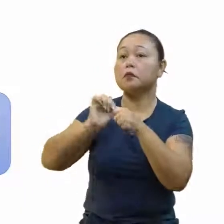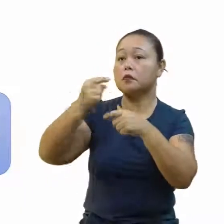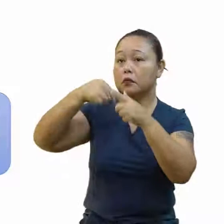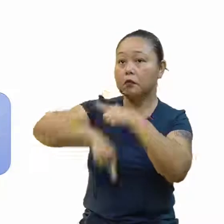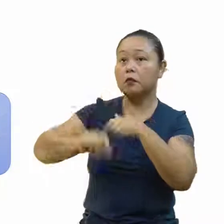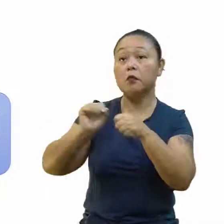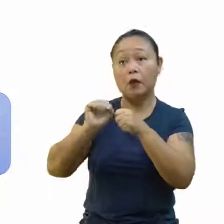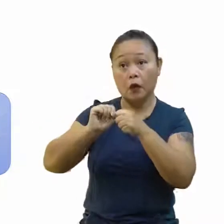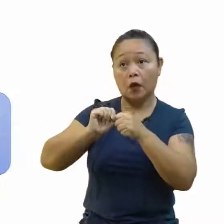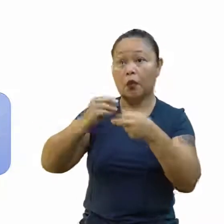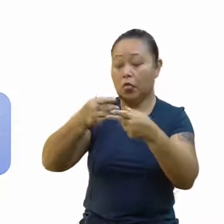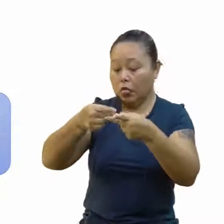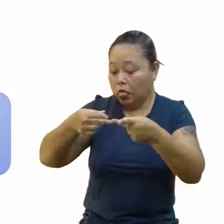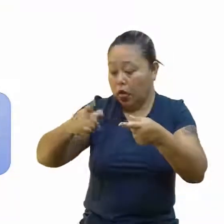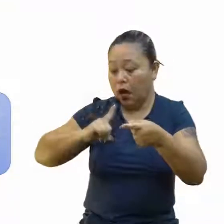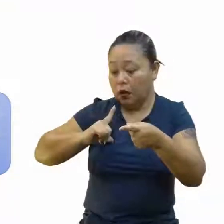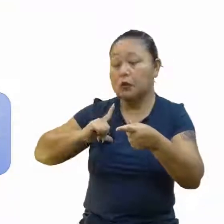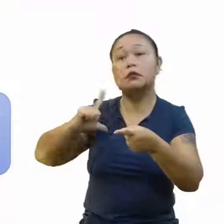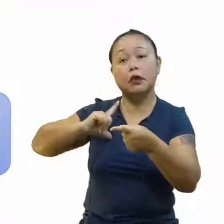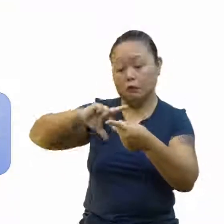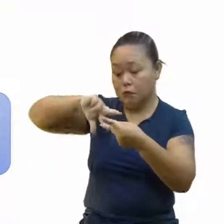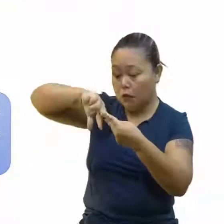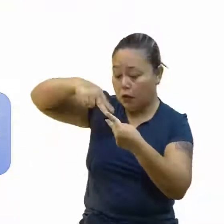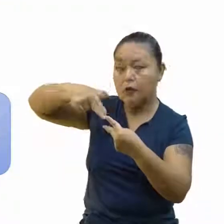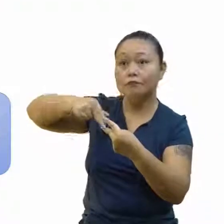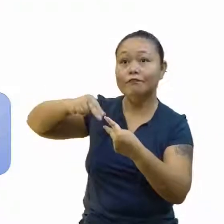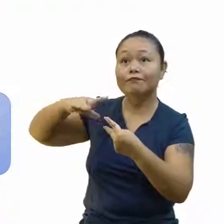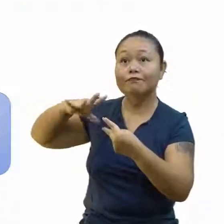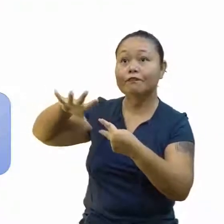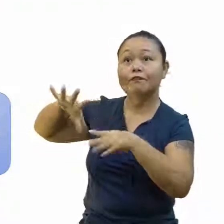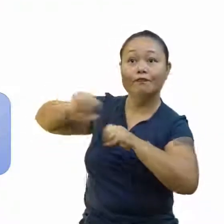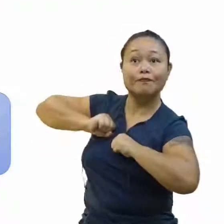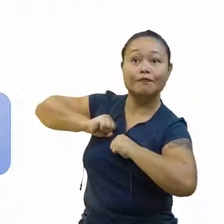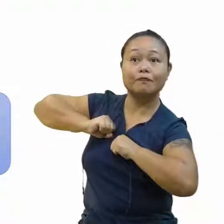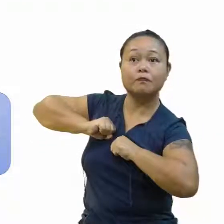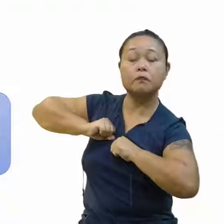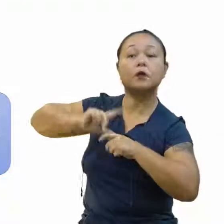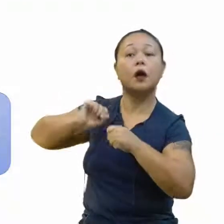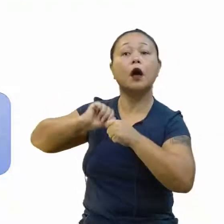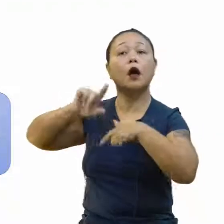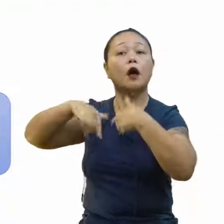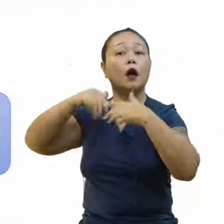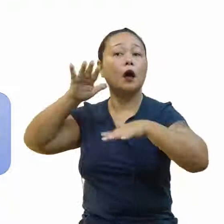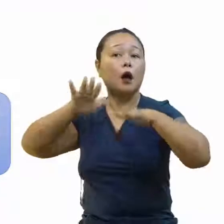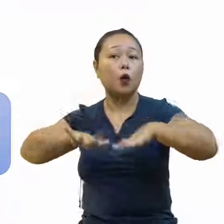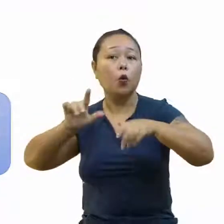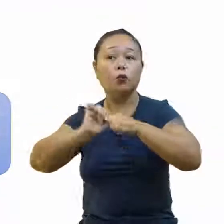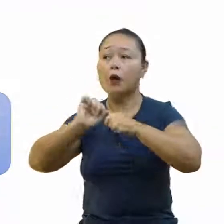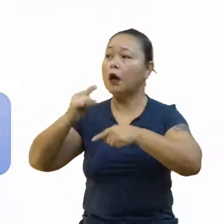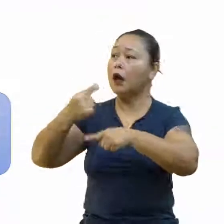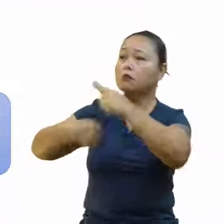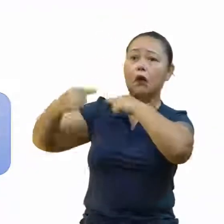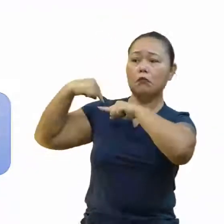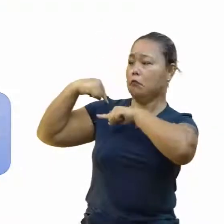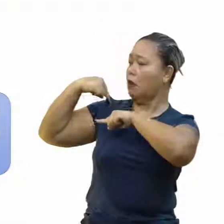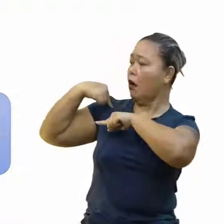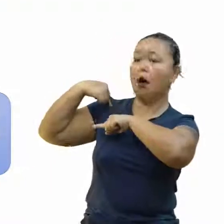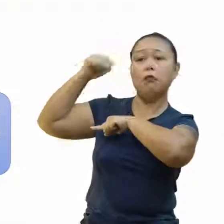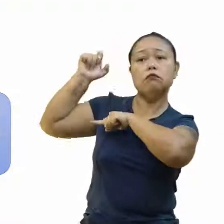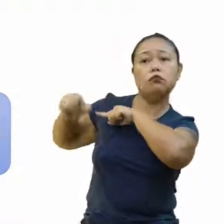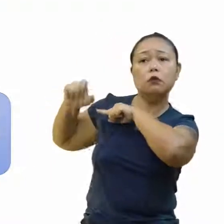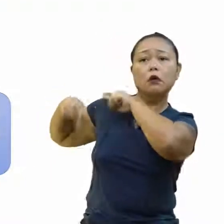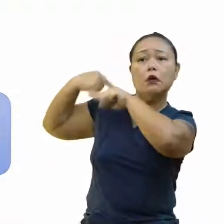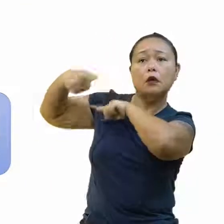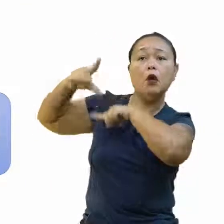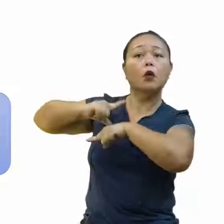genético, então tem carga genética aí, geralmente a gente também considera a hereditariedade, né? Então, se você teve casos